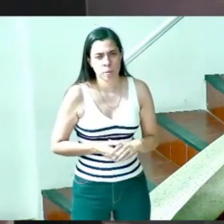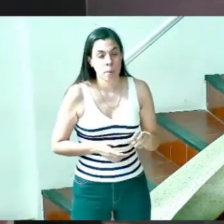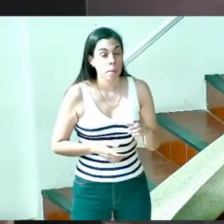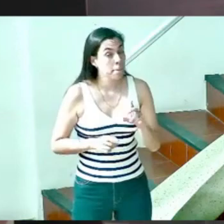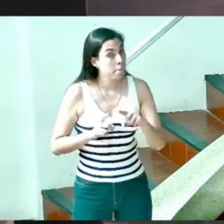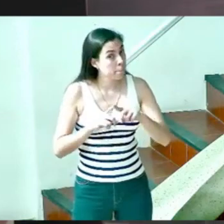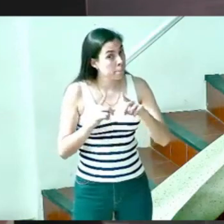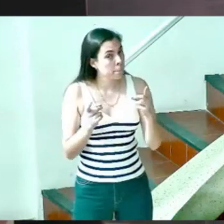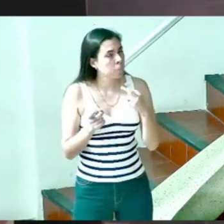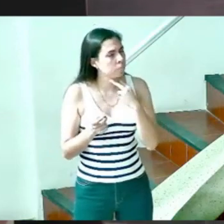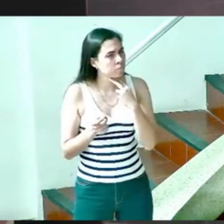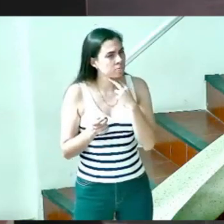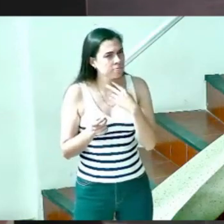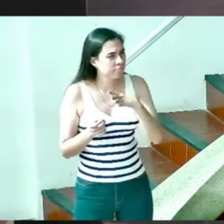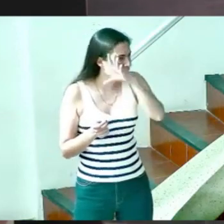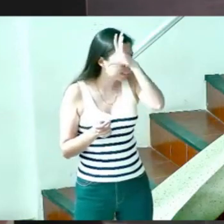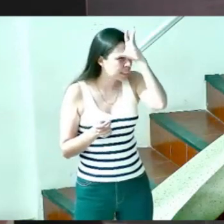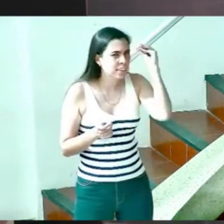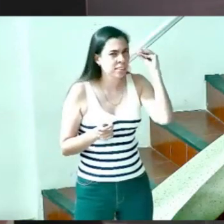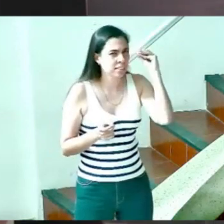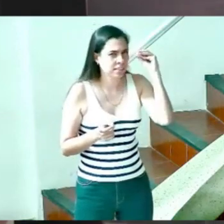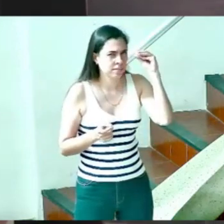dele ao derredor,